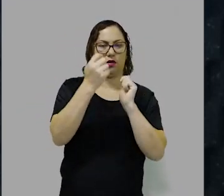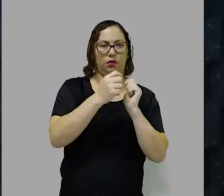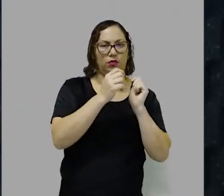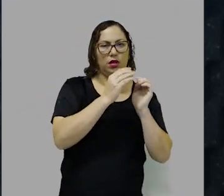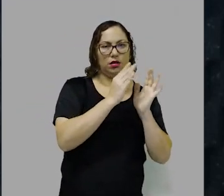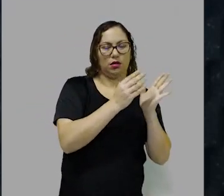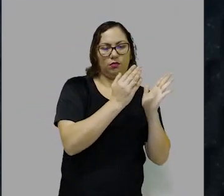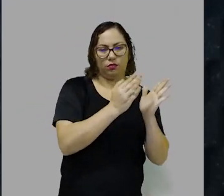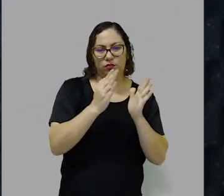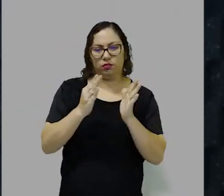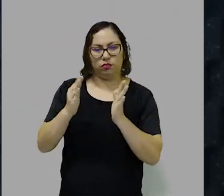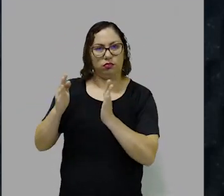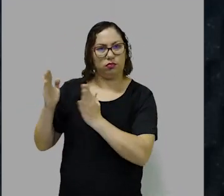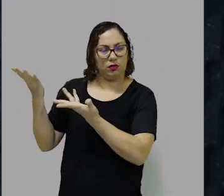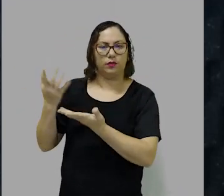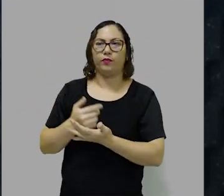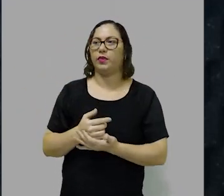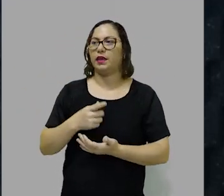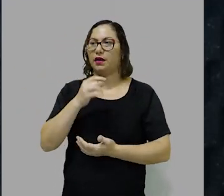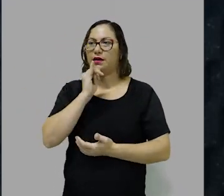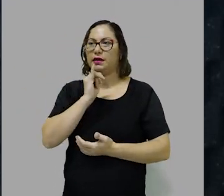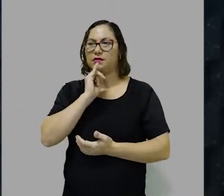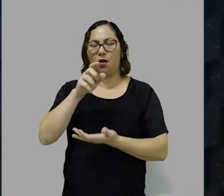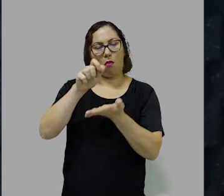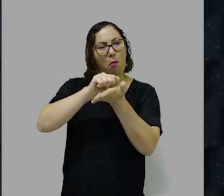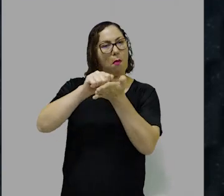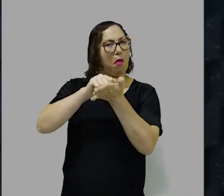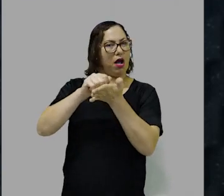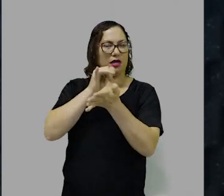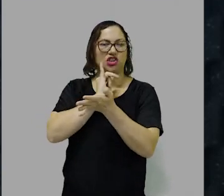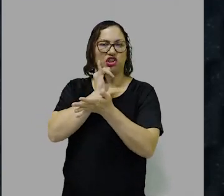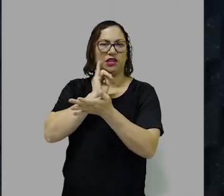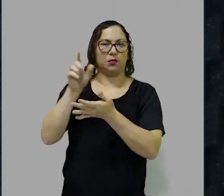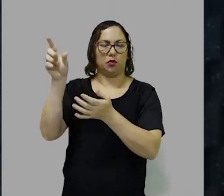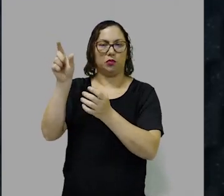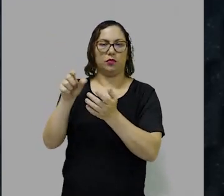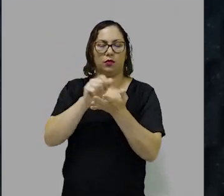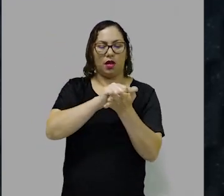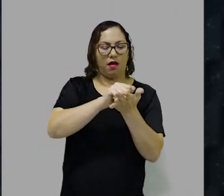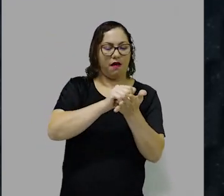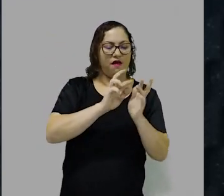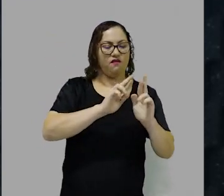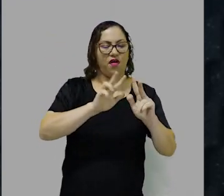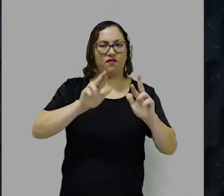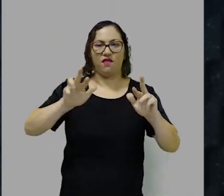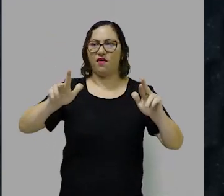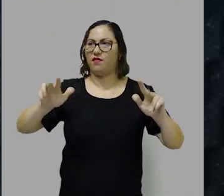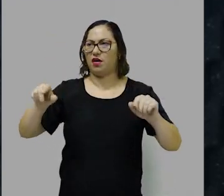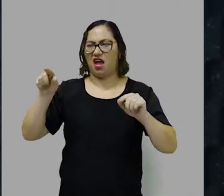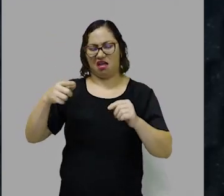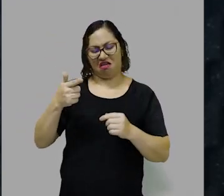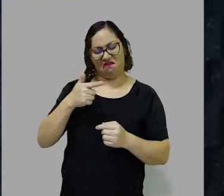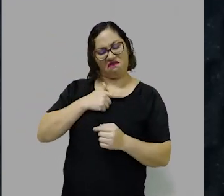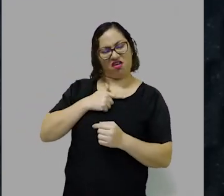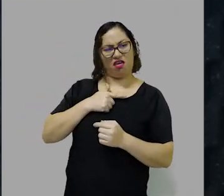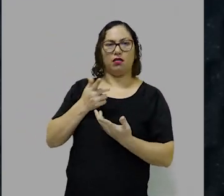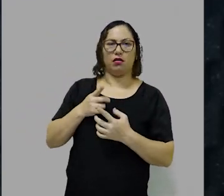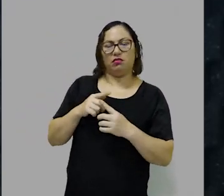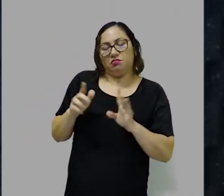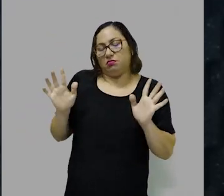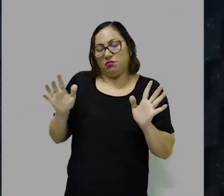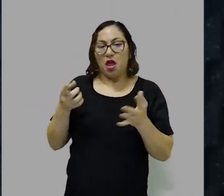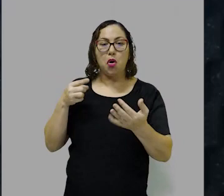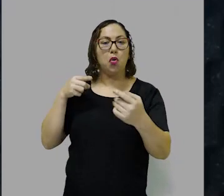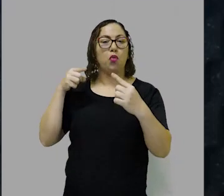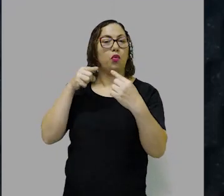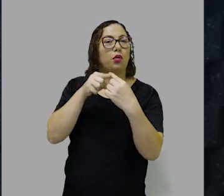série. Então, eu tenho, vamos supor que isso aqui seja uma borracha, eu tenho uma borracha que é feita várias vezes. A pessoa, isso aqui é feio. Pois é, o objetivo da